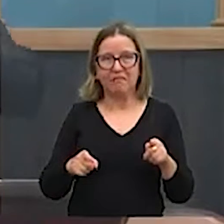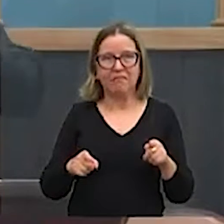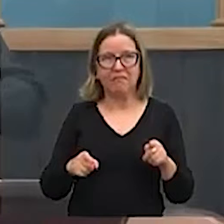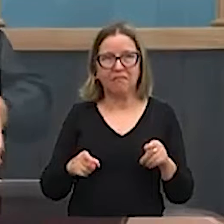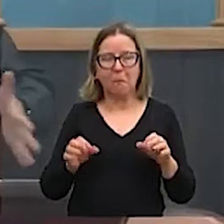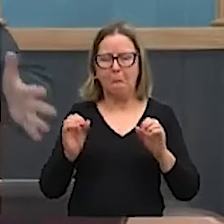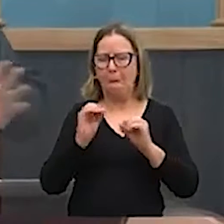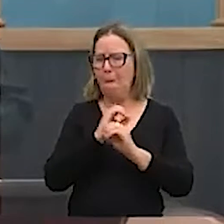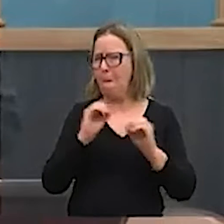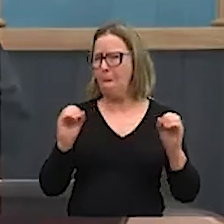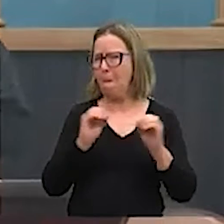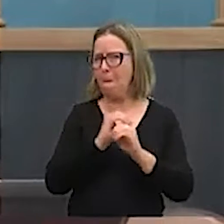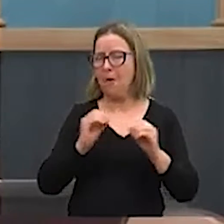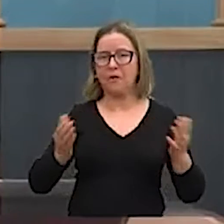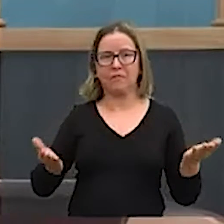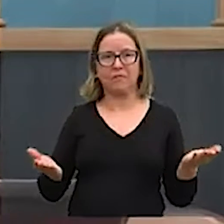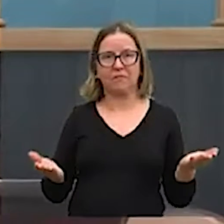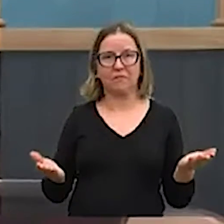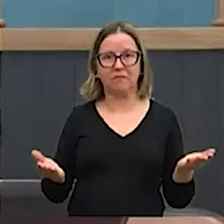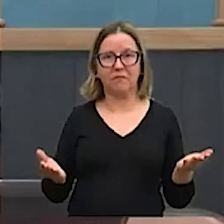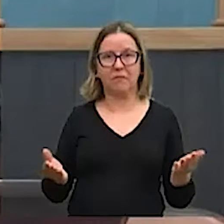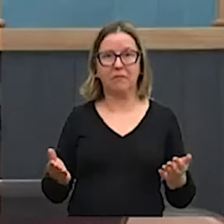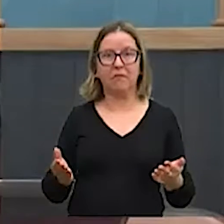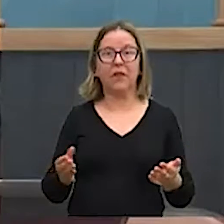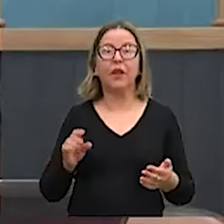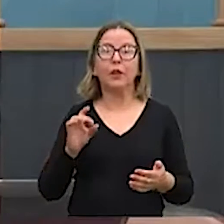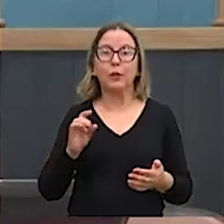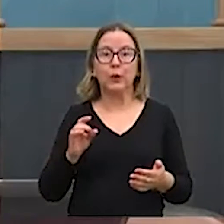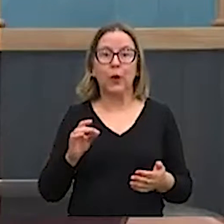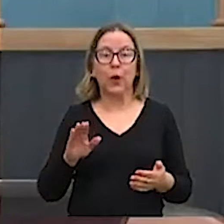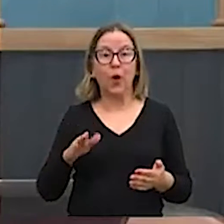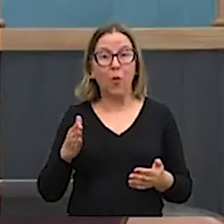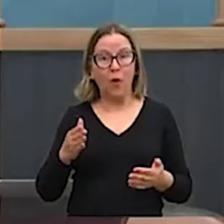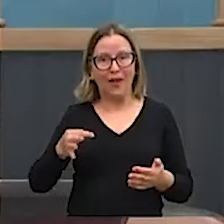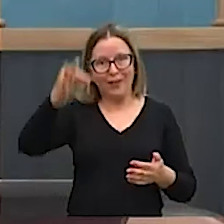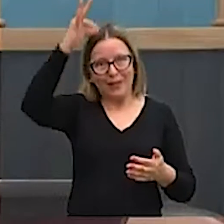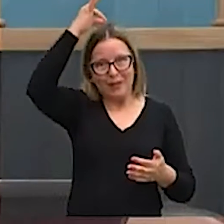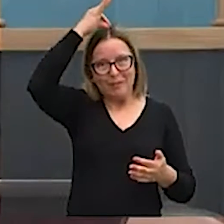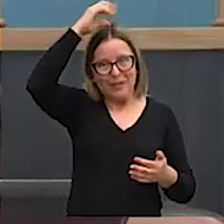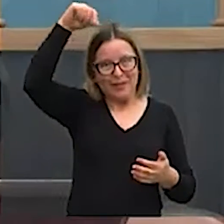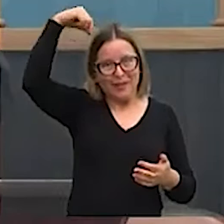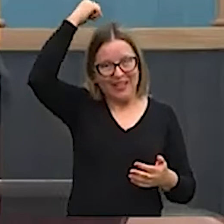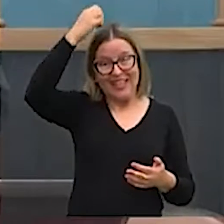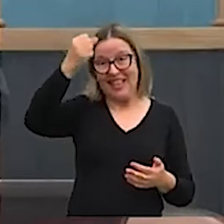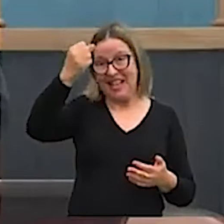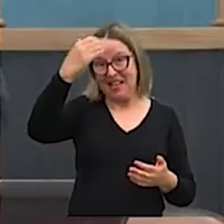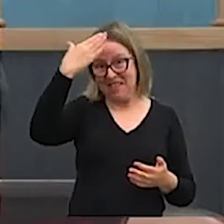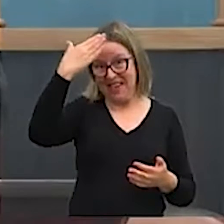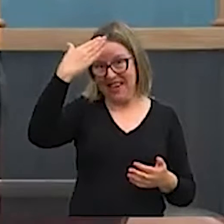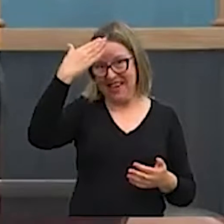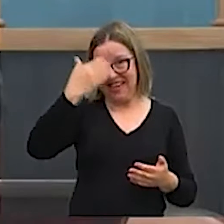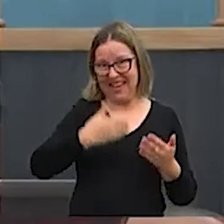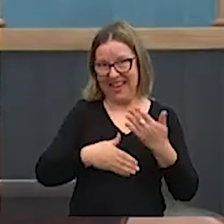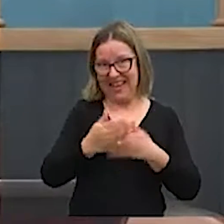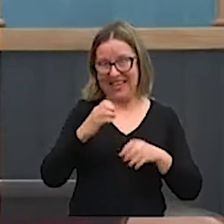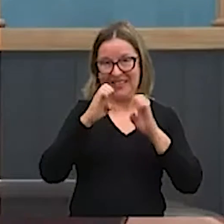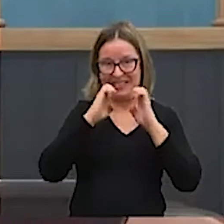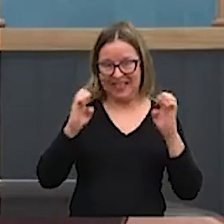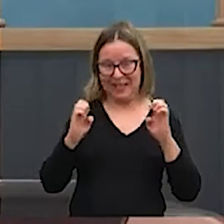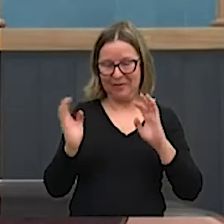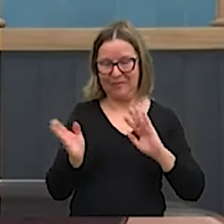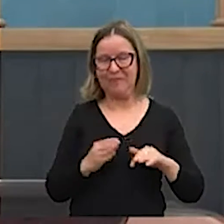menos que o Espírito Santo lhes fale através do Evangelho. Eu vim para essa igreja